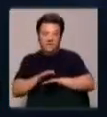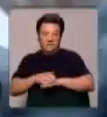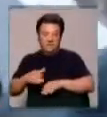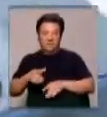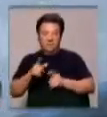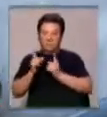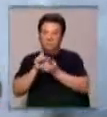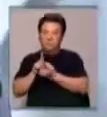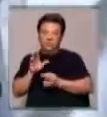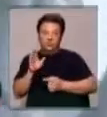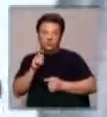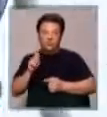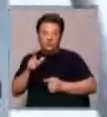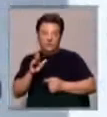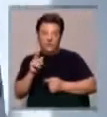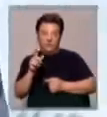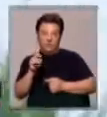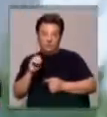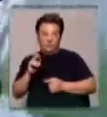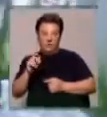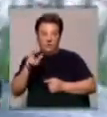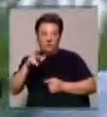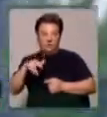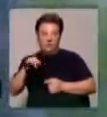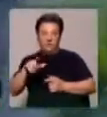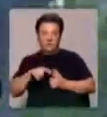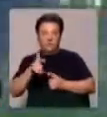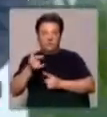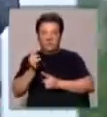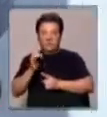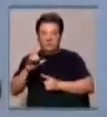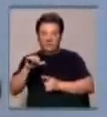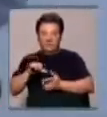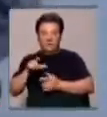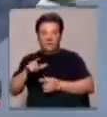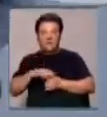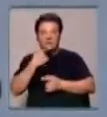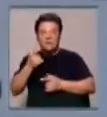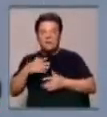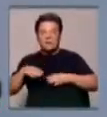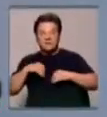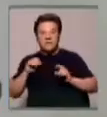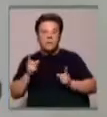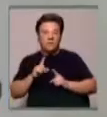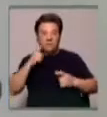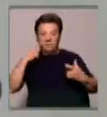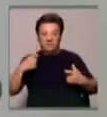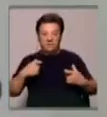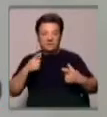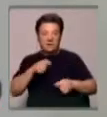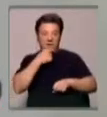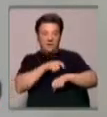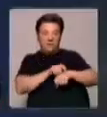perante o juiz Carlos Alexandre do tribunal central de instrução criminal irá dizer se aceita ou não a vigilância electrónica